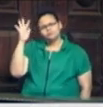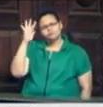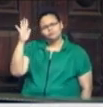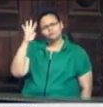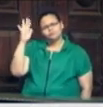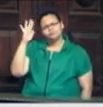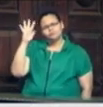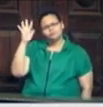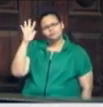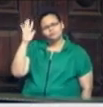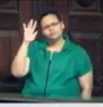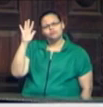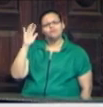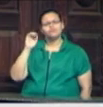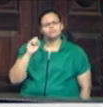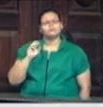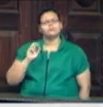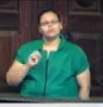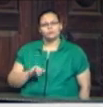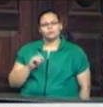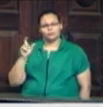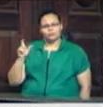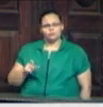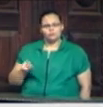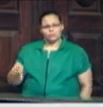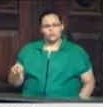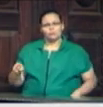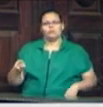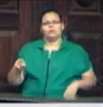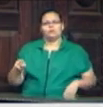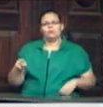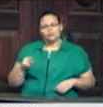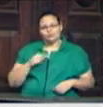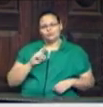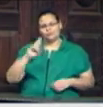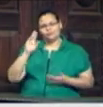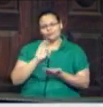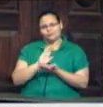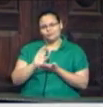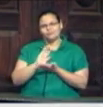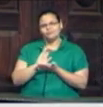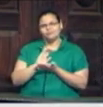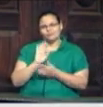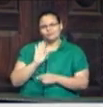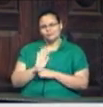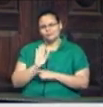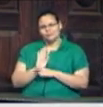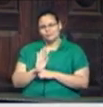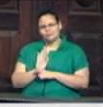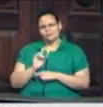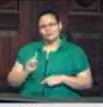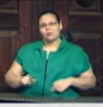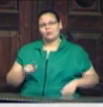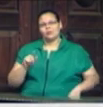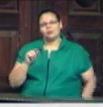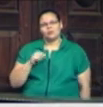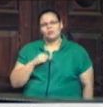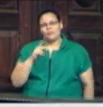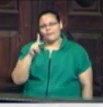será que o conselheiro do governador Pezão foi o